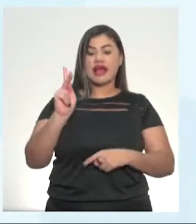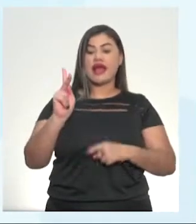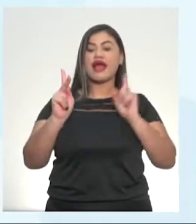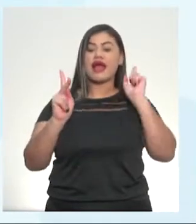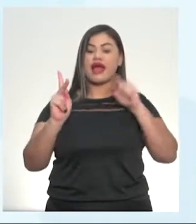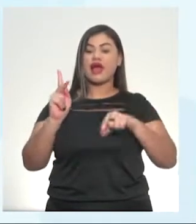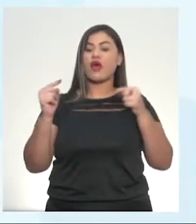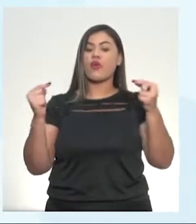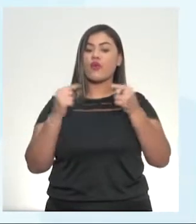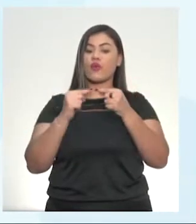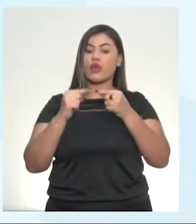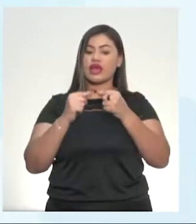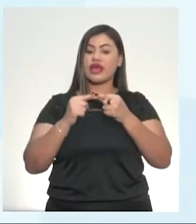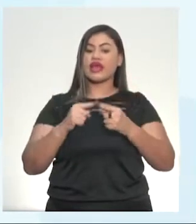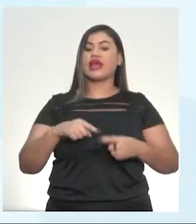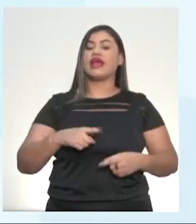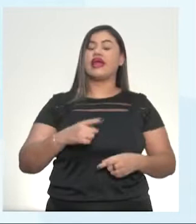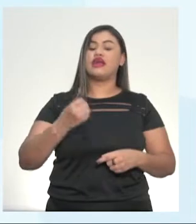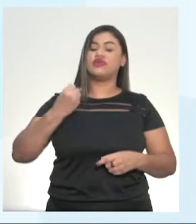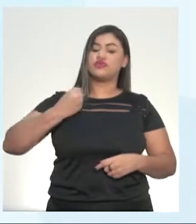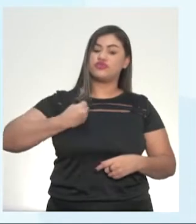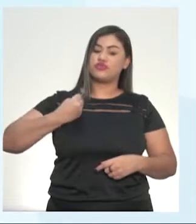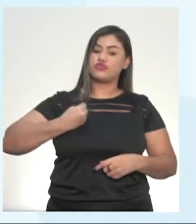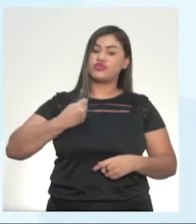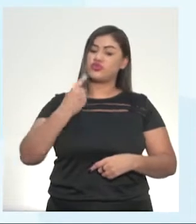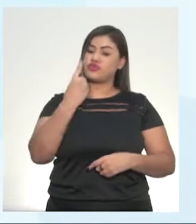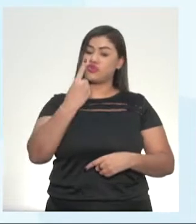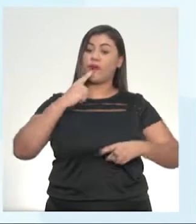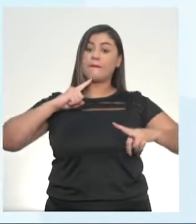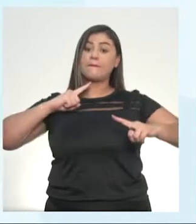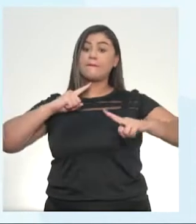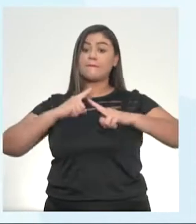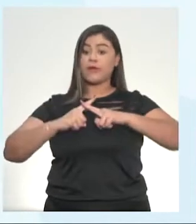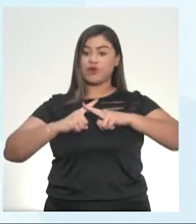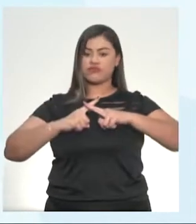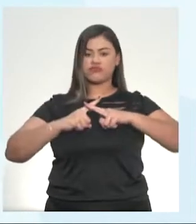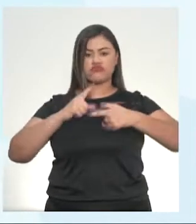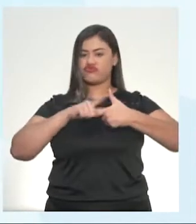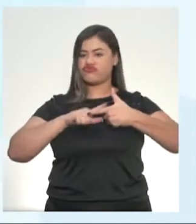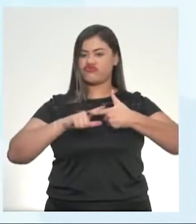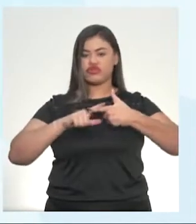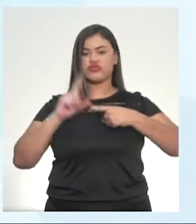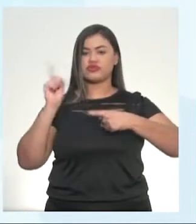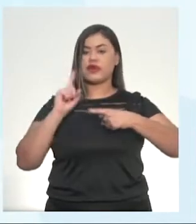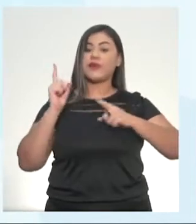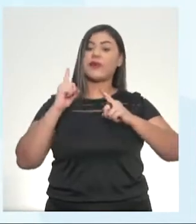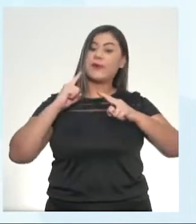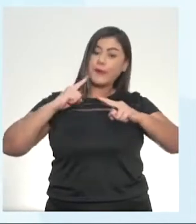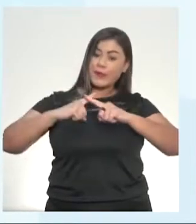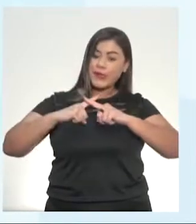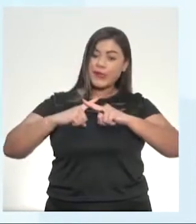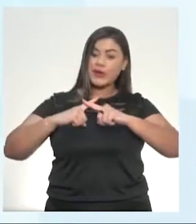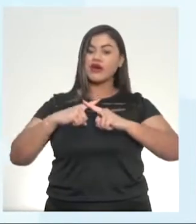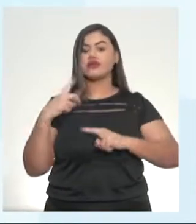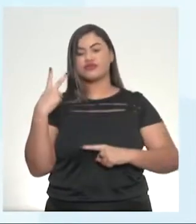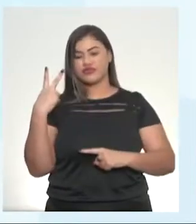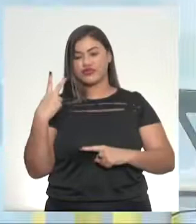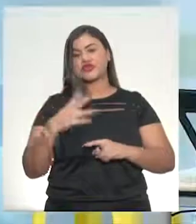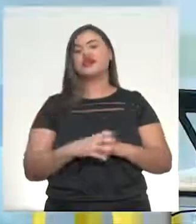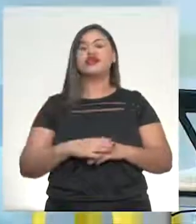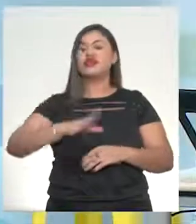será dada por grandeza 1 multiplicado por grandeza 2. Então,